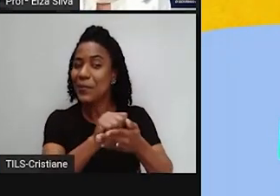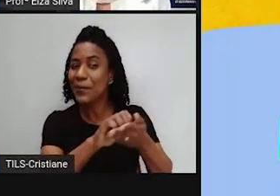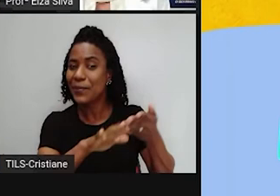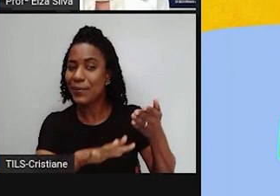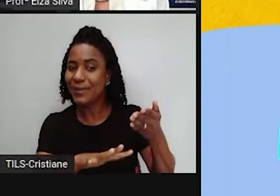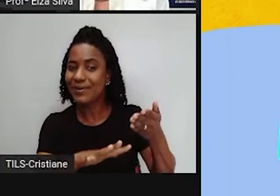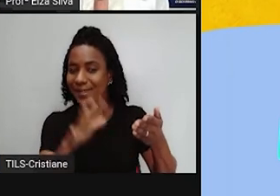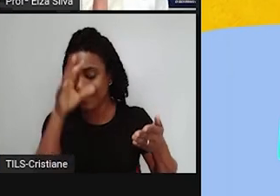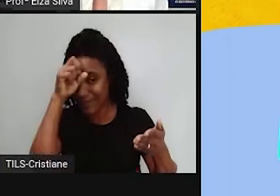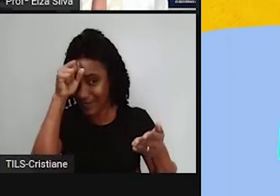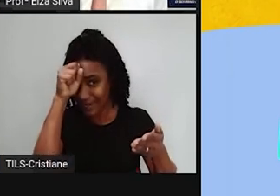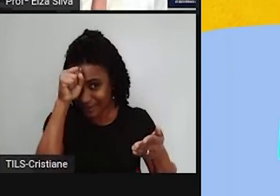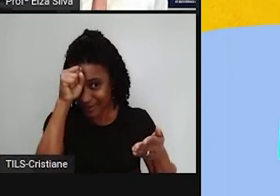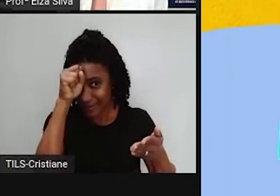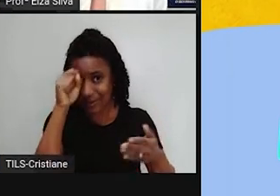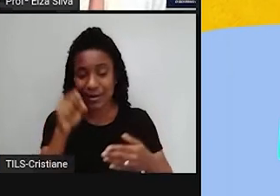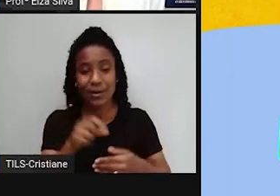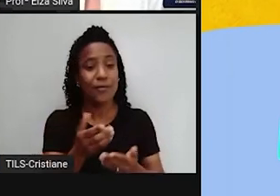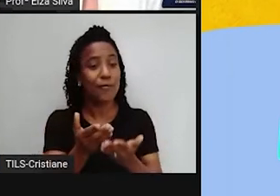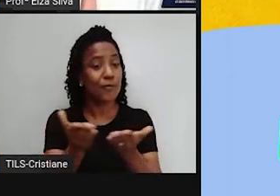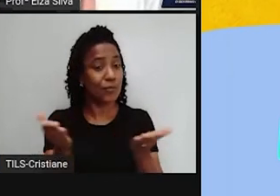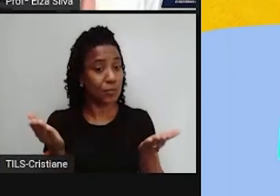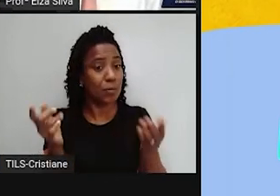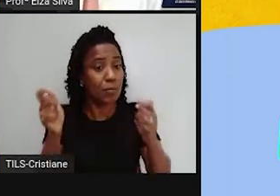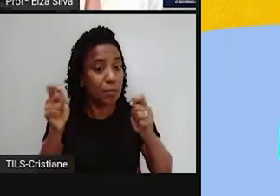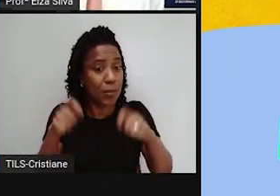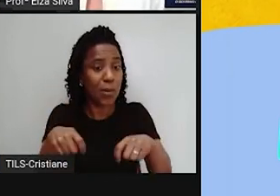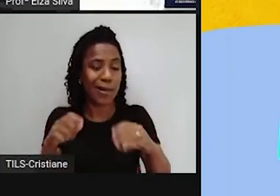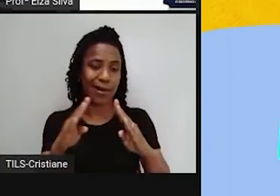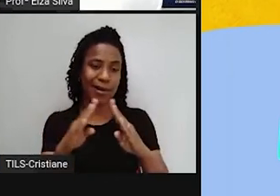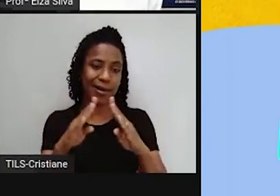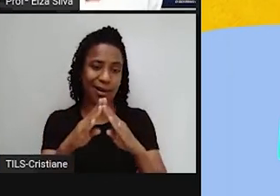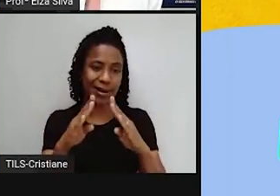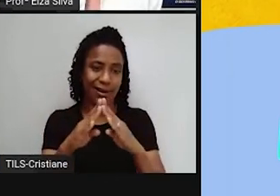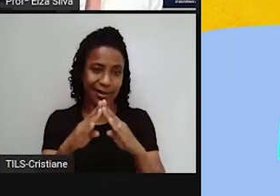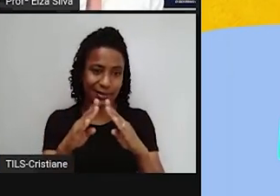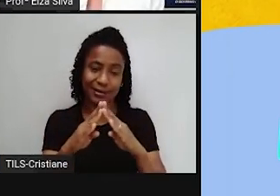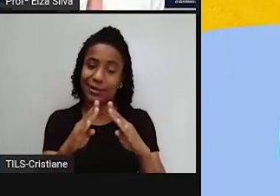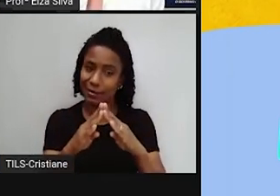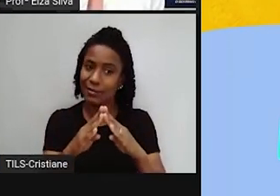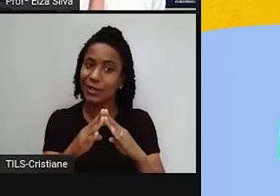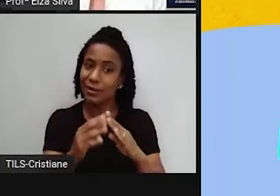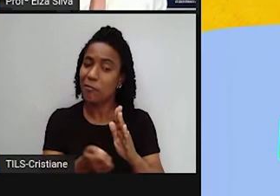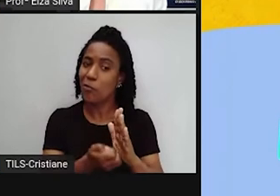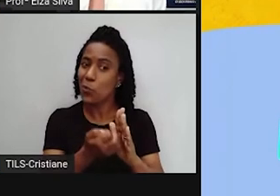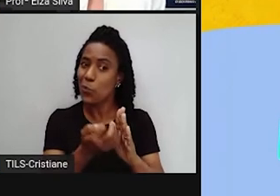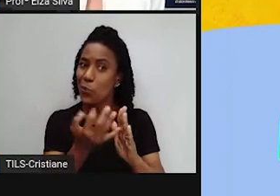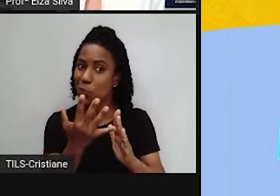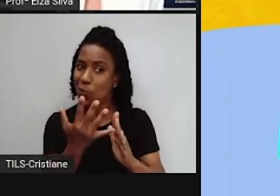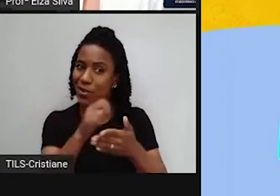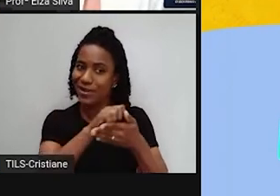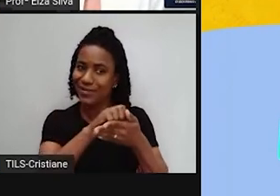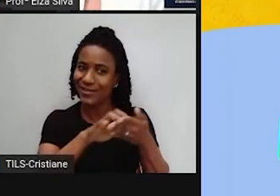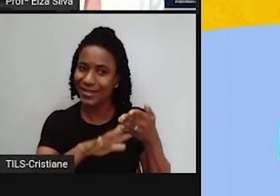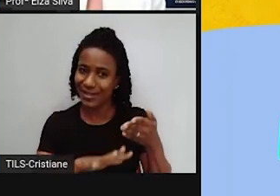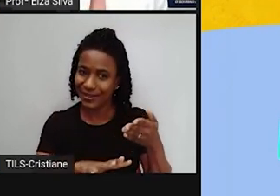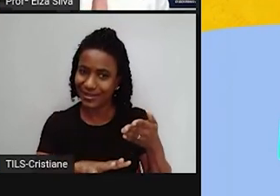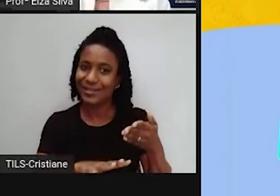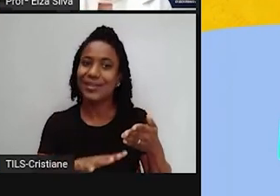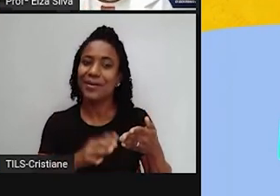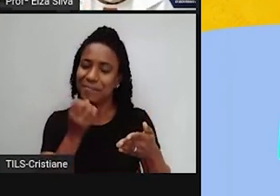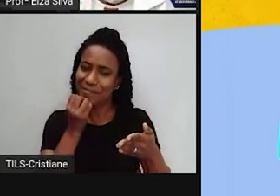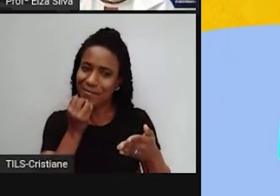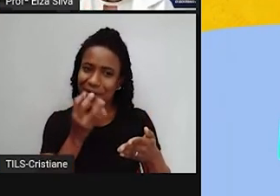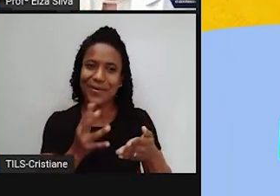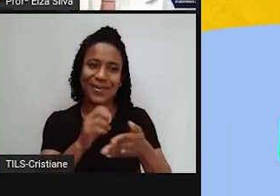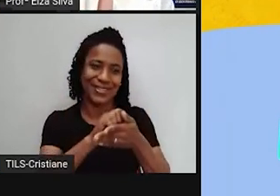vocês possam realizá-lo ou realizá-los, porque vai ser mais de um, tá, gente? Quanto mais desafios